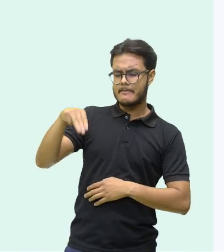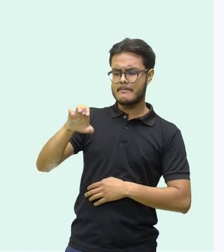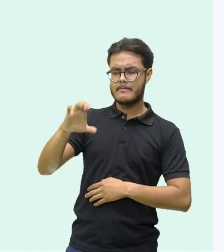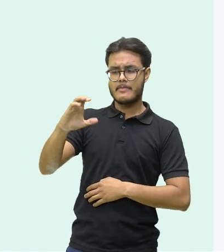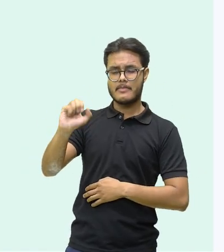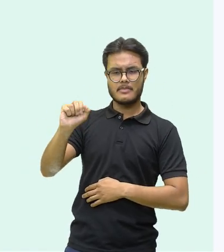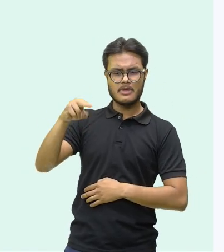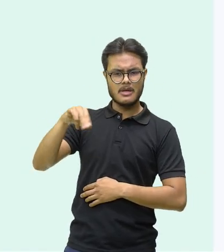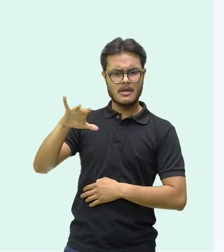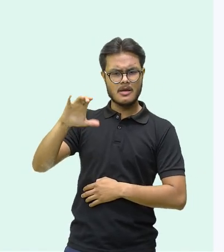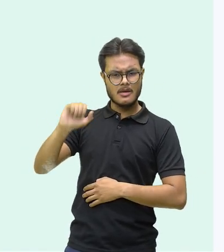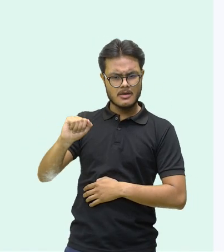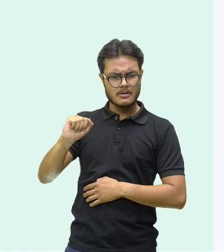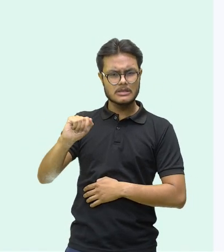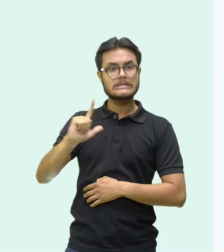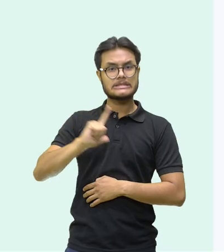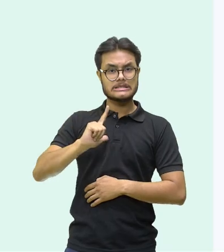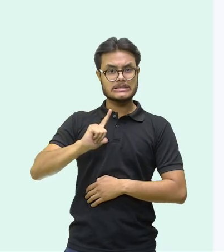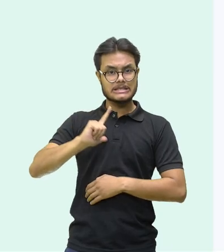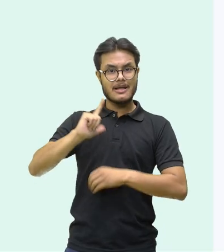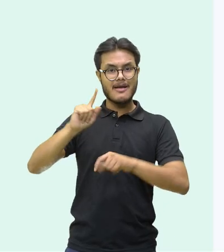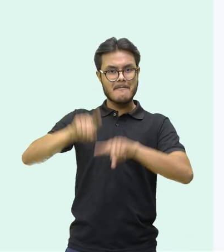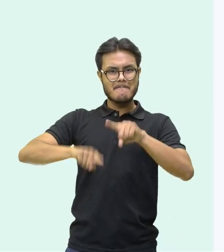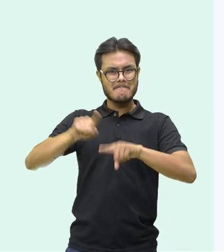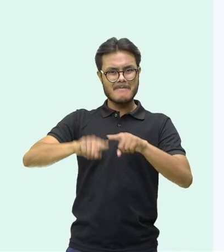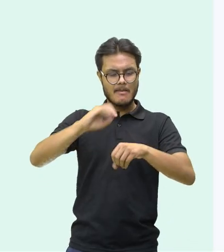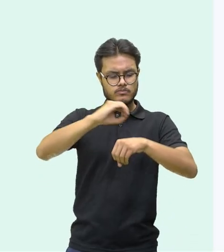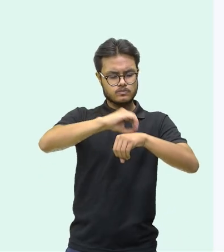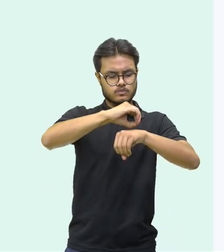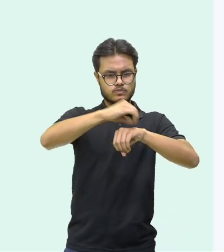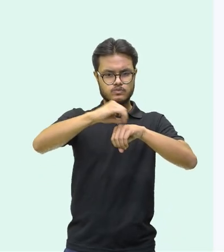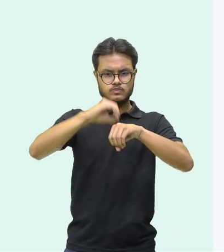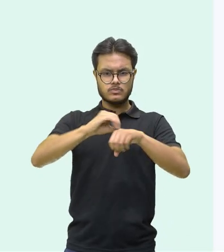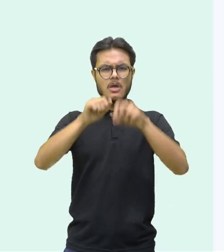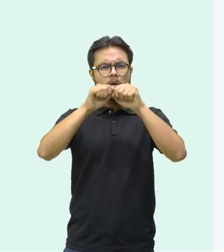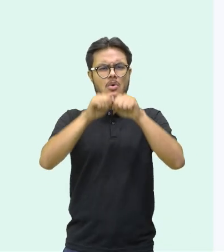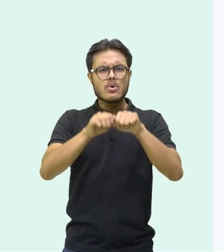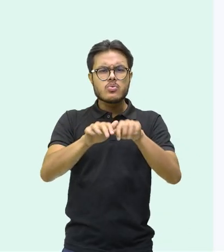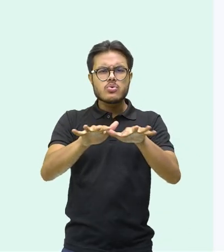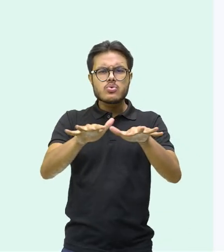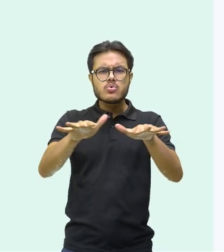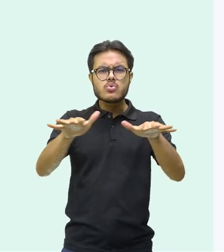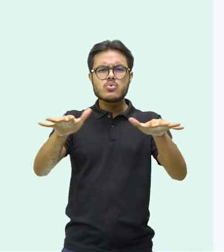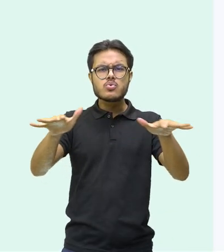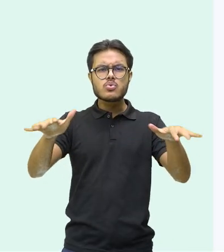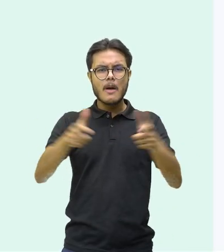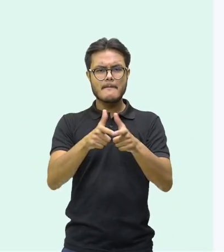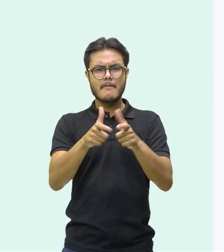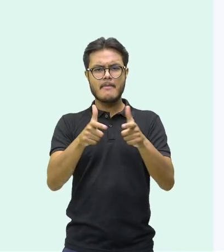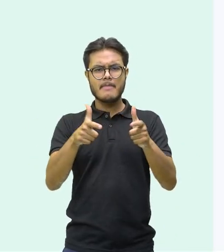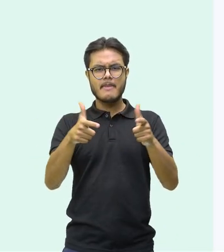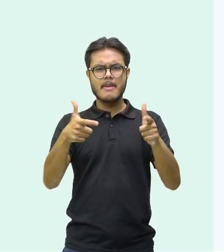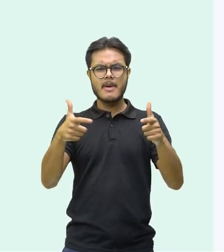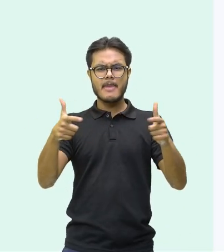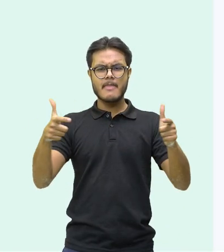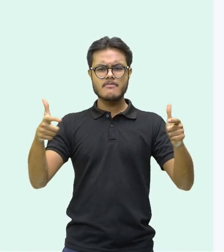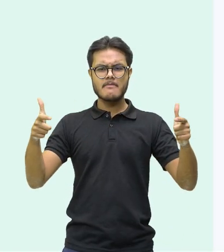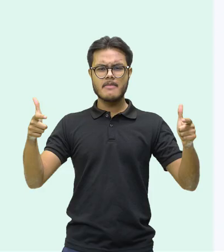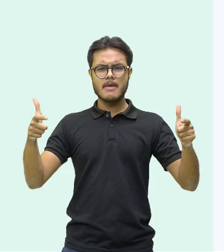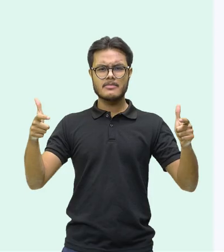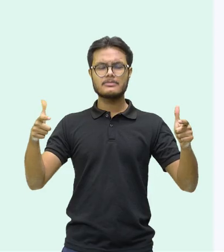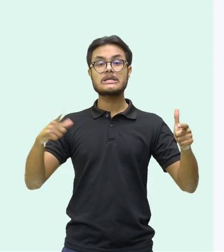onda que só se propaga onde tem matéria. O som é uma onda de pressão e descompressão do meio material. É uma